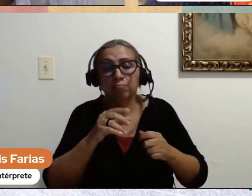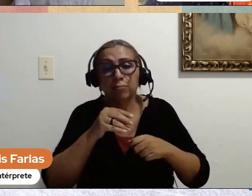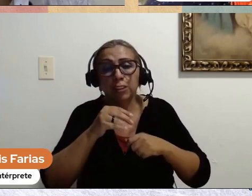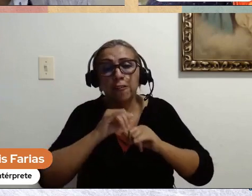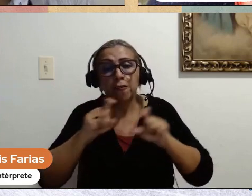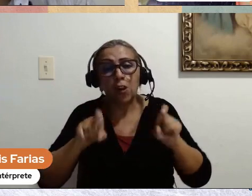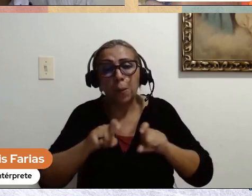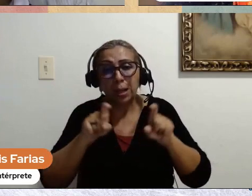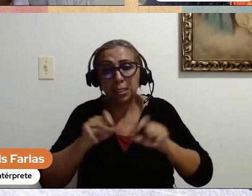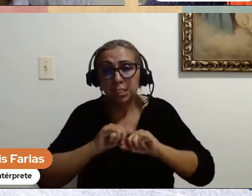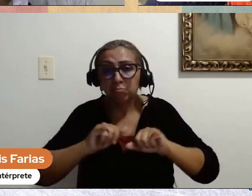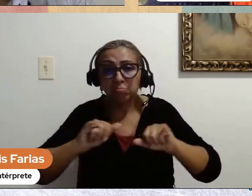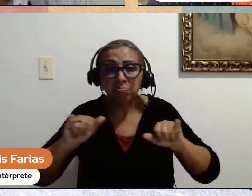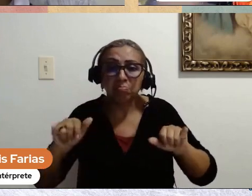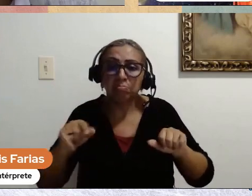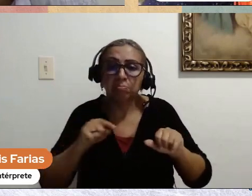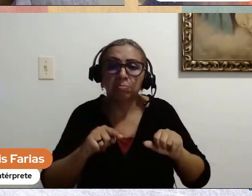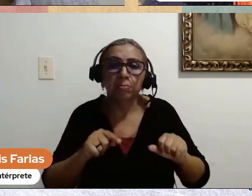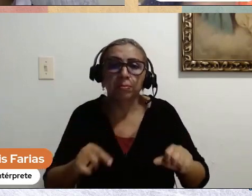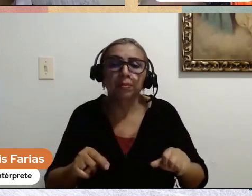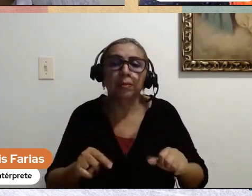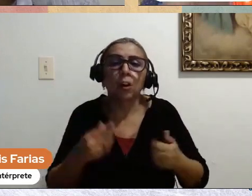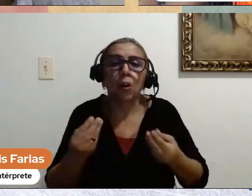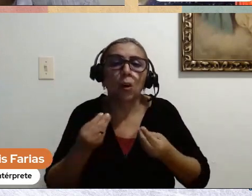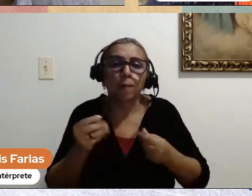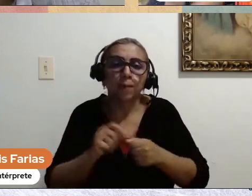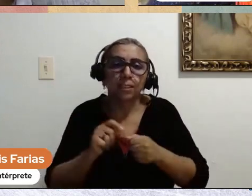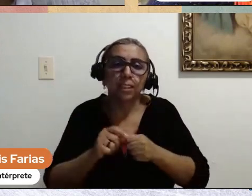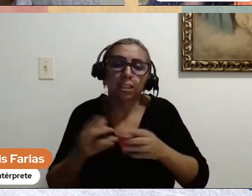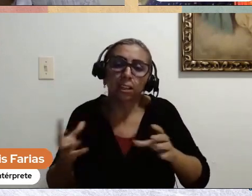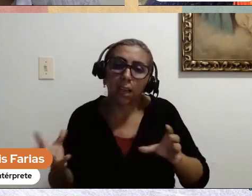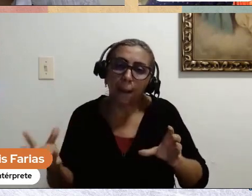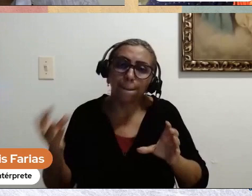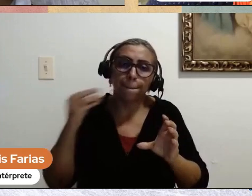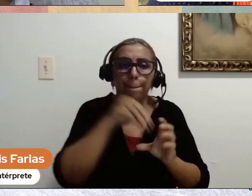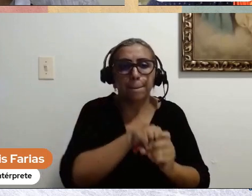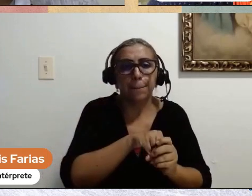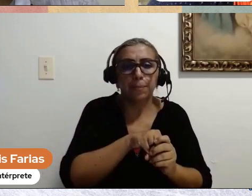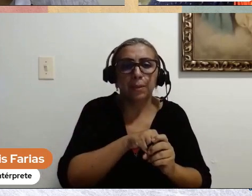pode fazer essa migração, porque aí você não precisa ficar